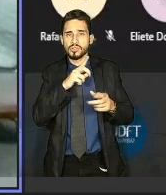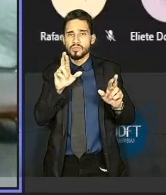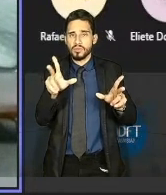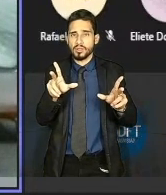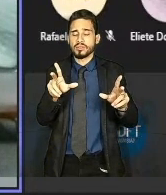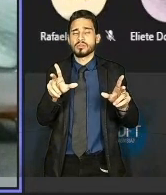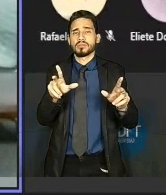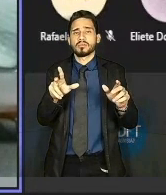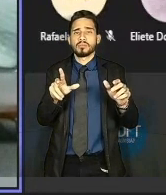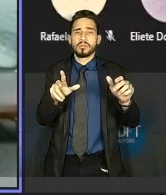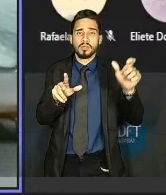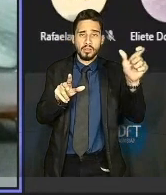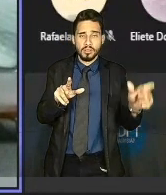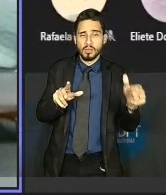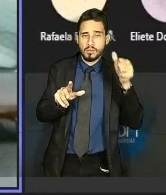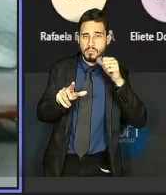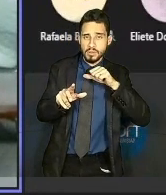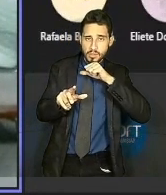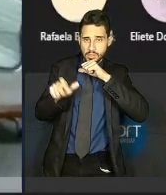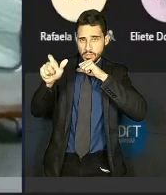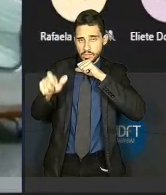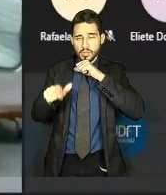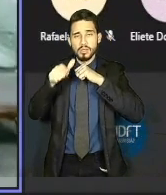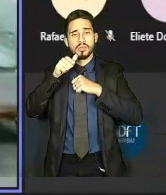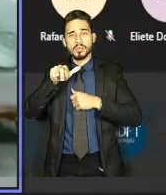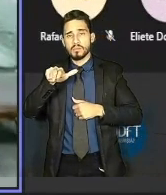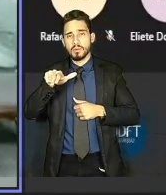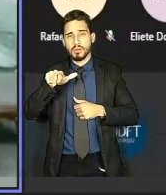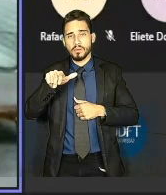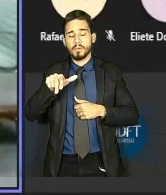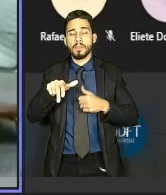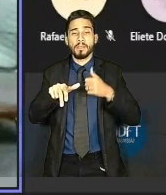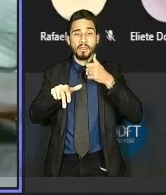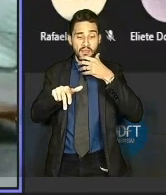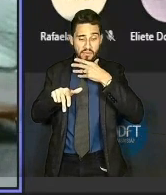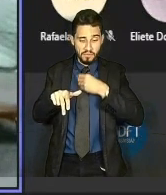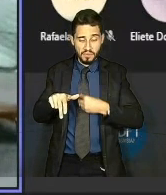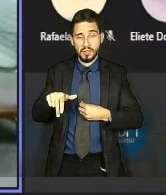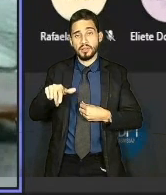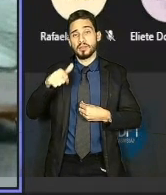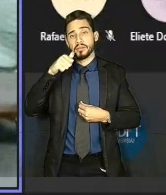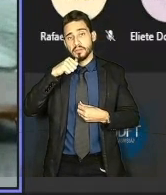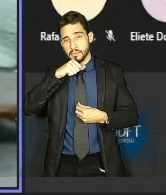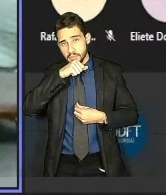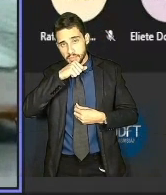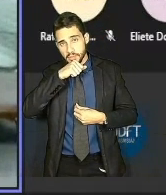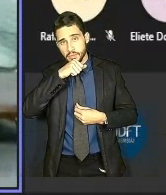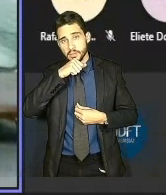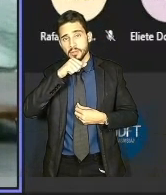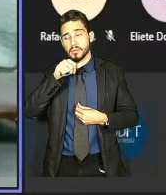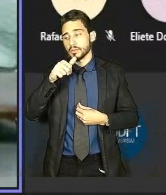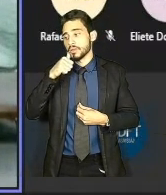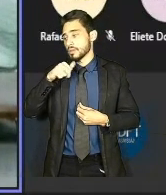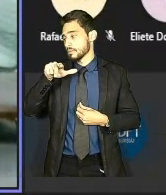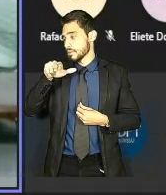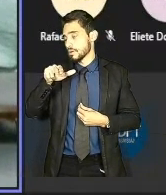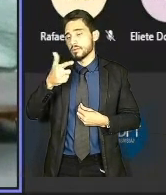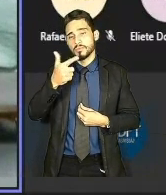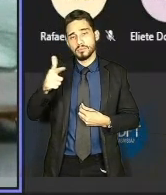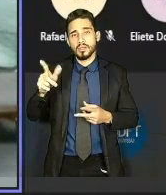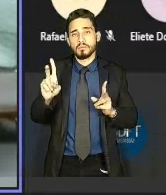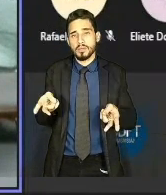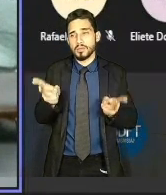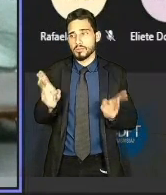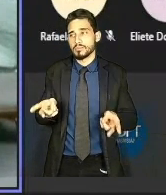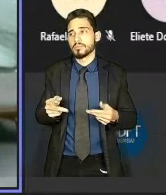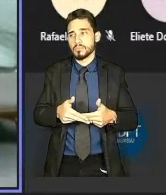perceber aqui que tinha a diferença mãe e irmã, né? filha e irmã não dar o mesmo